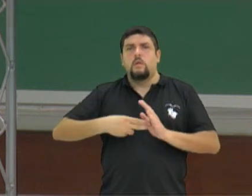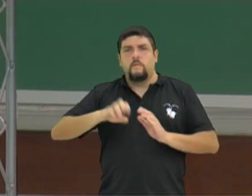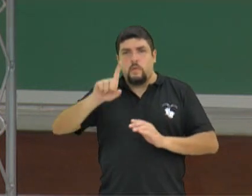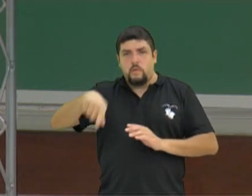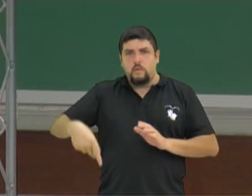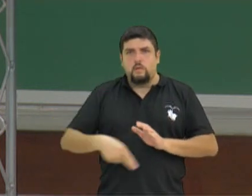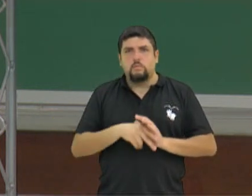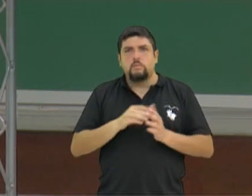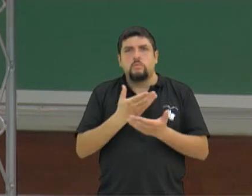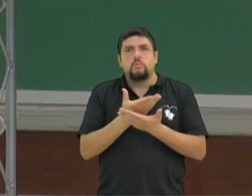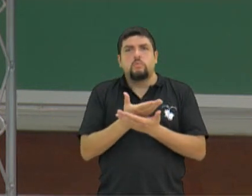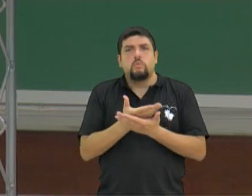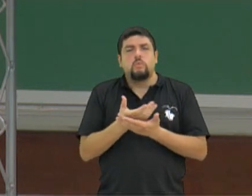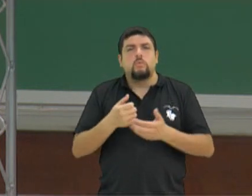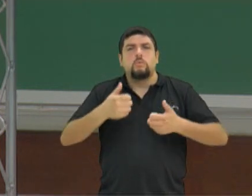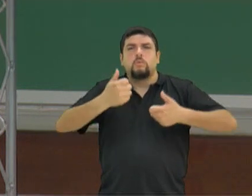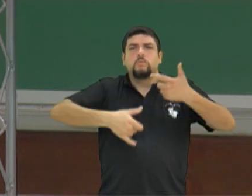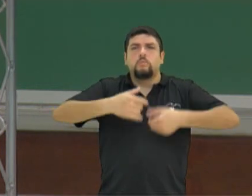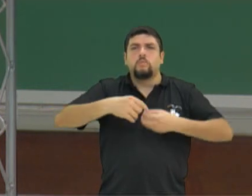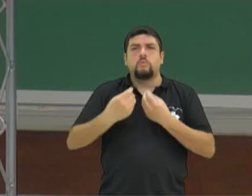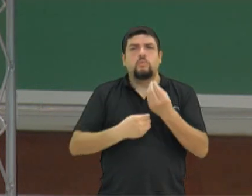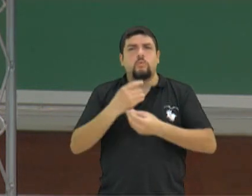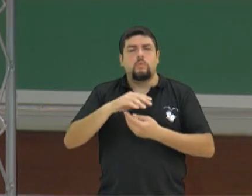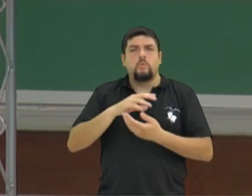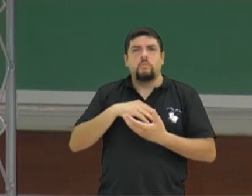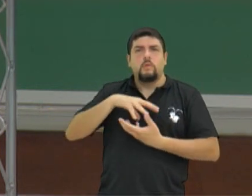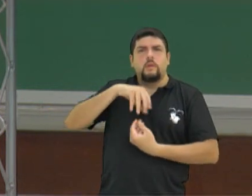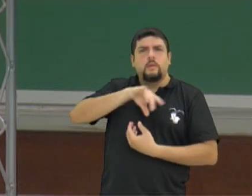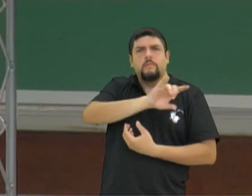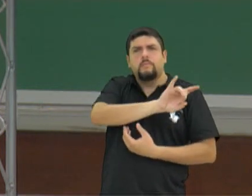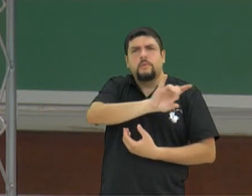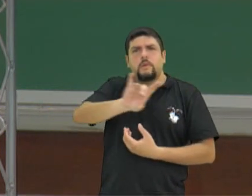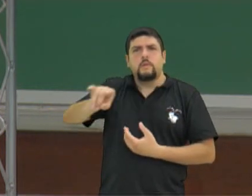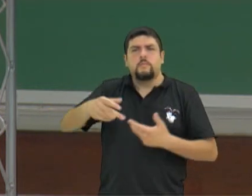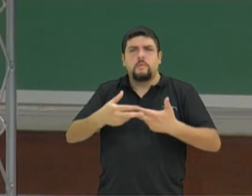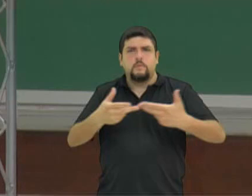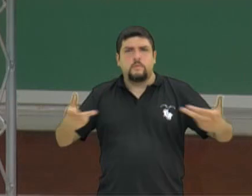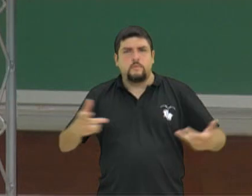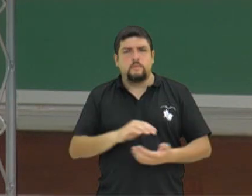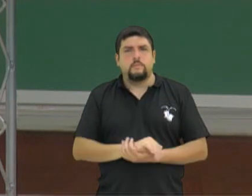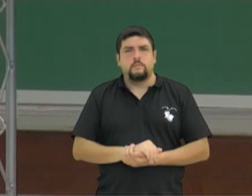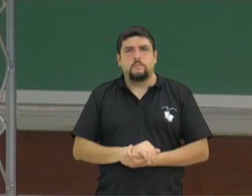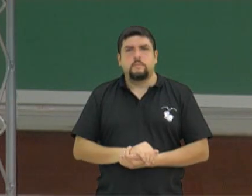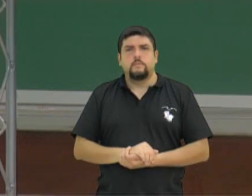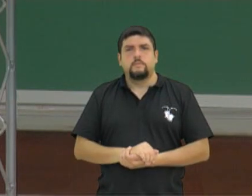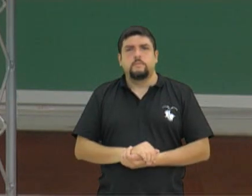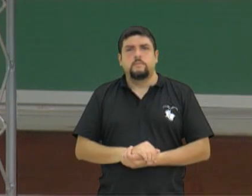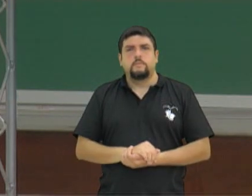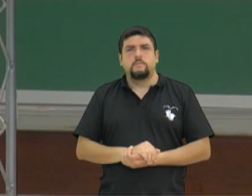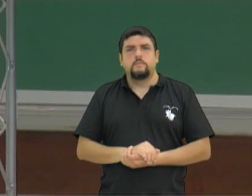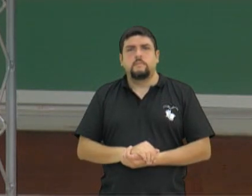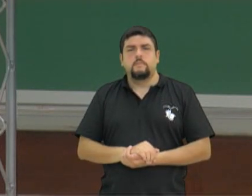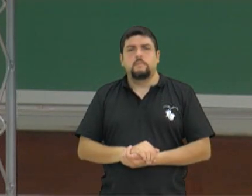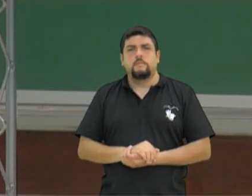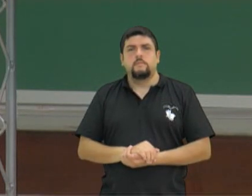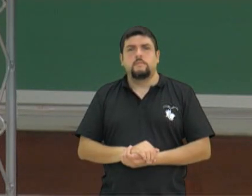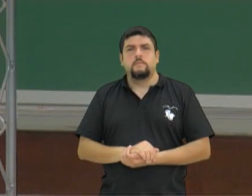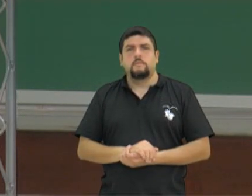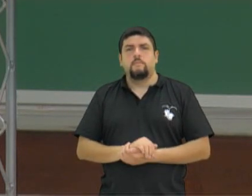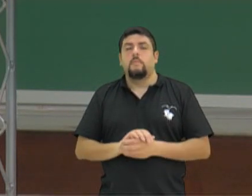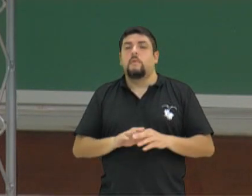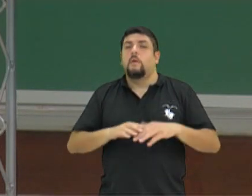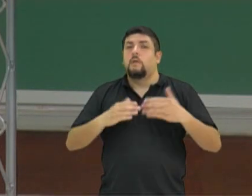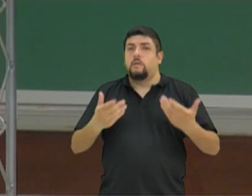conta de explicar a essência mesmo, aquilo que compõe a natureza das coisas em si. Né? Então, aqui a gente